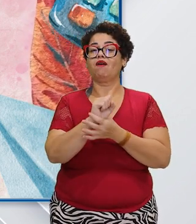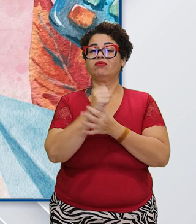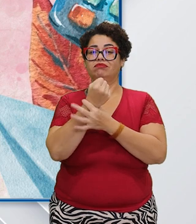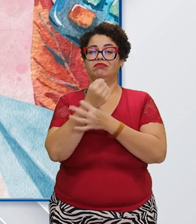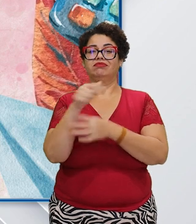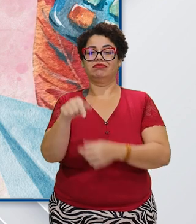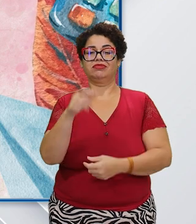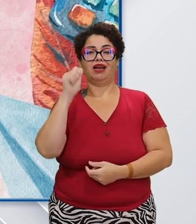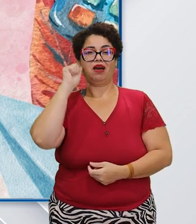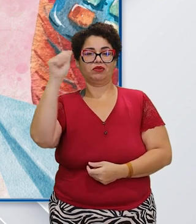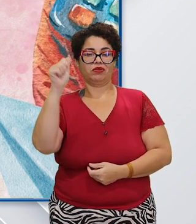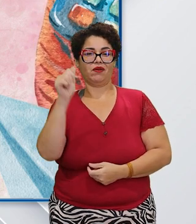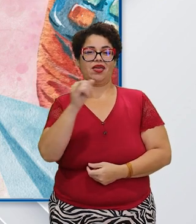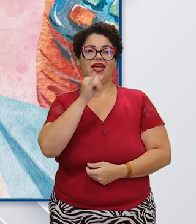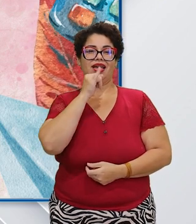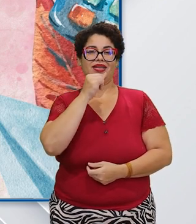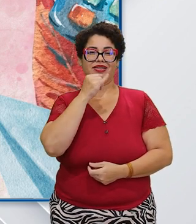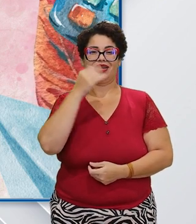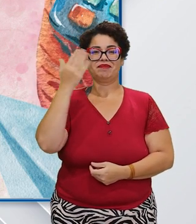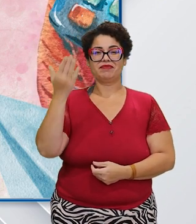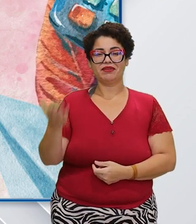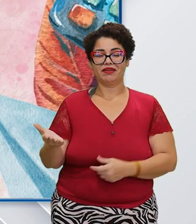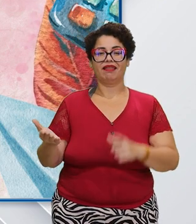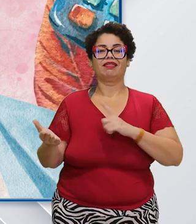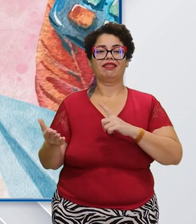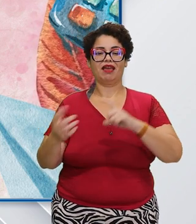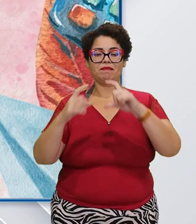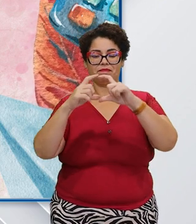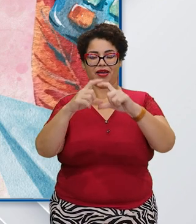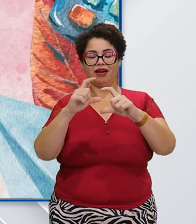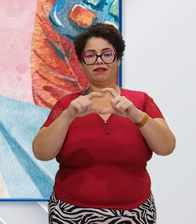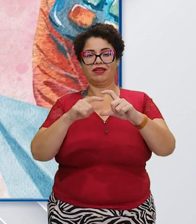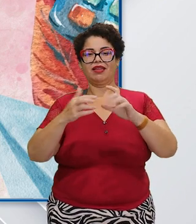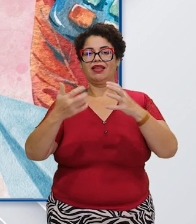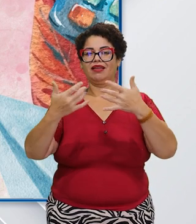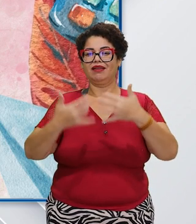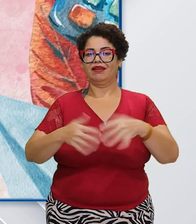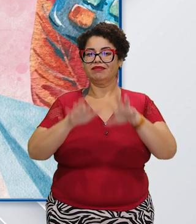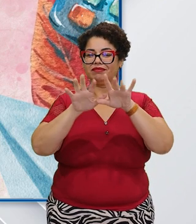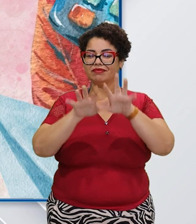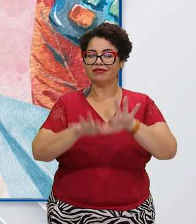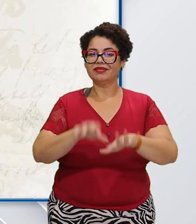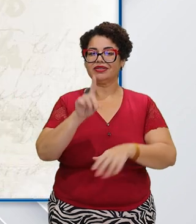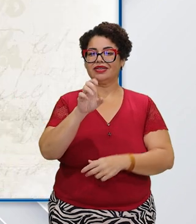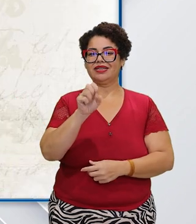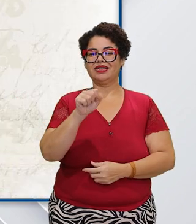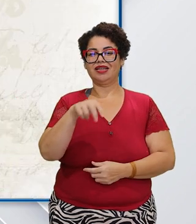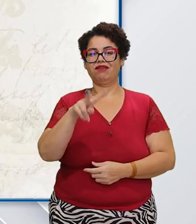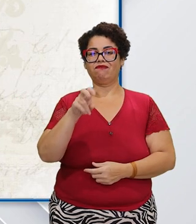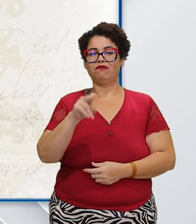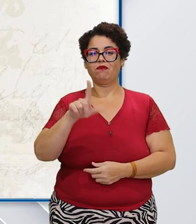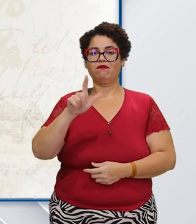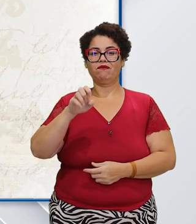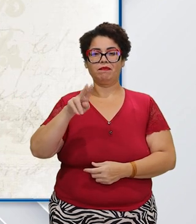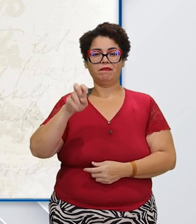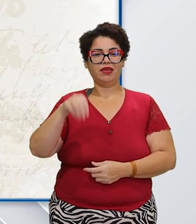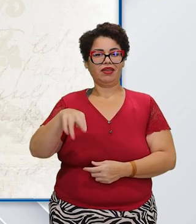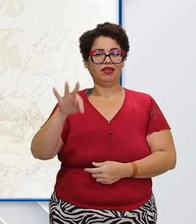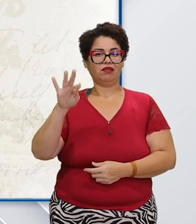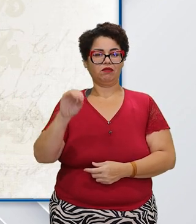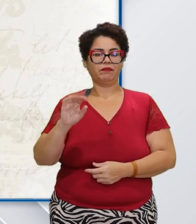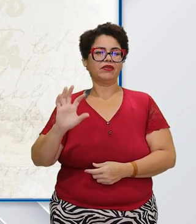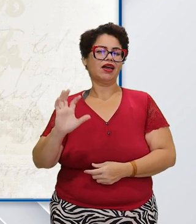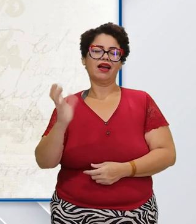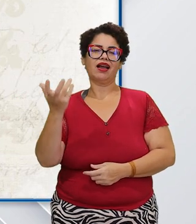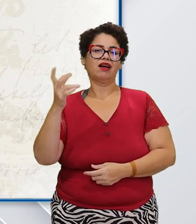autor veja seguir um exemplo de um parágrafo do desenvolvimento as